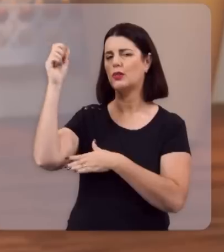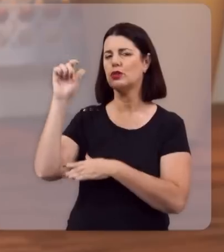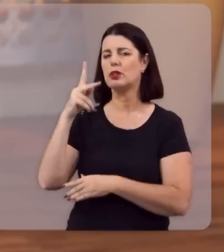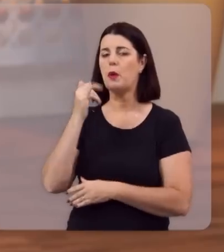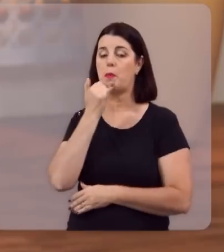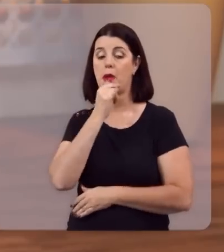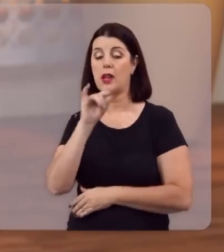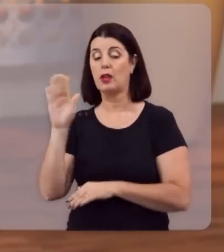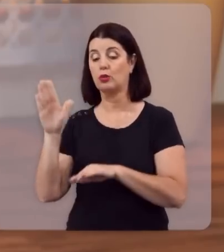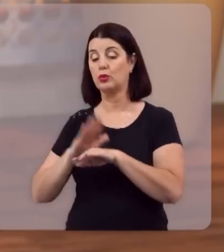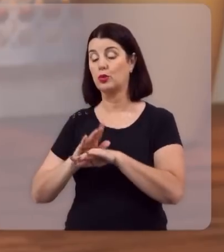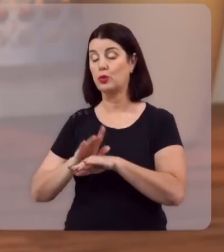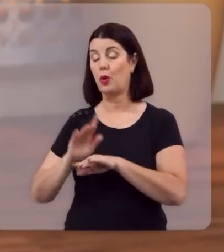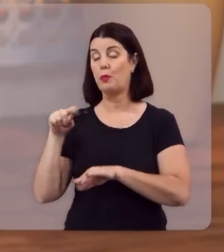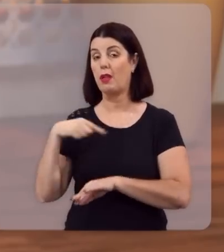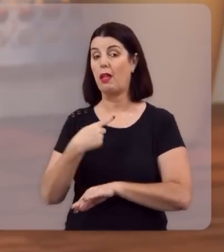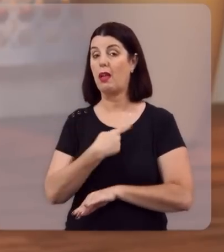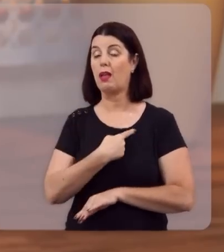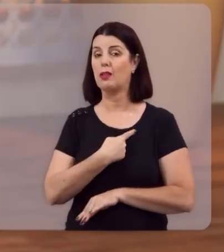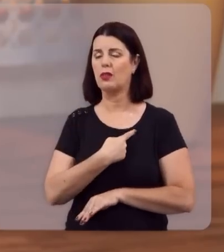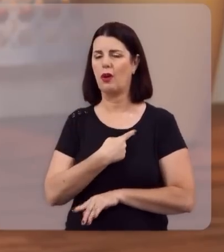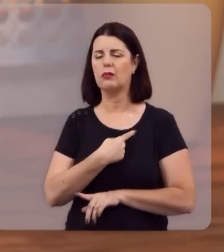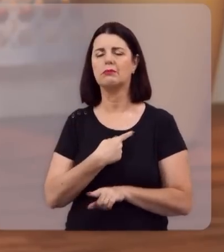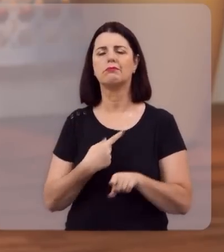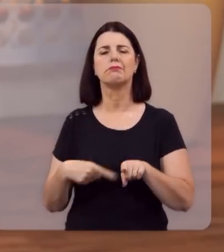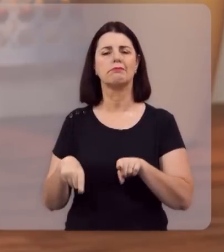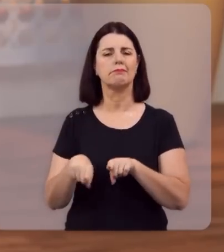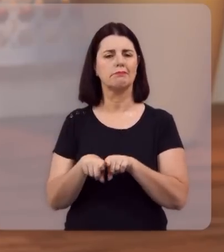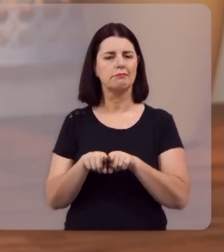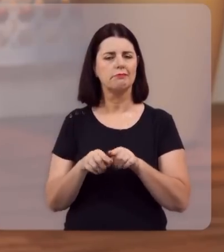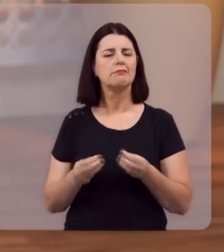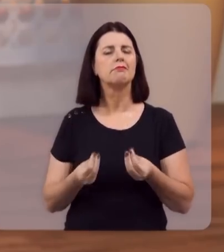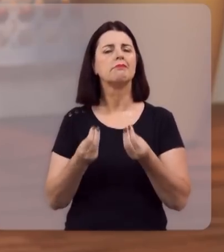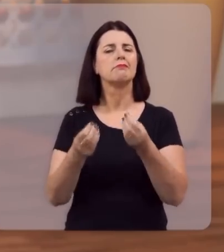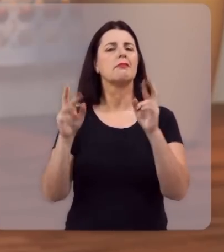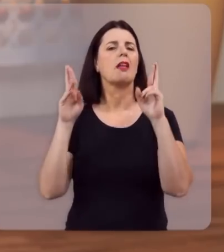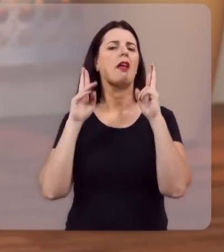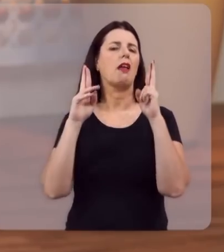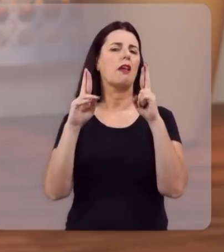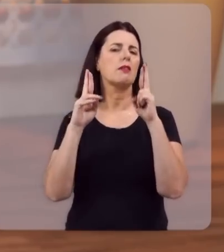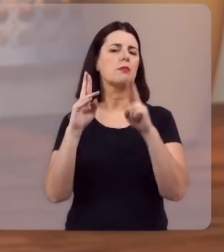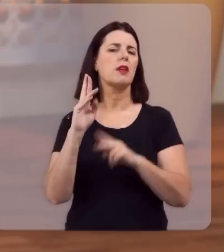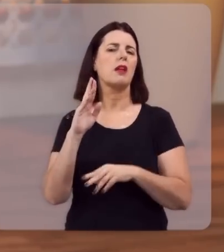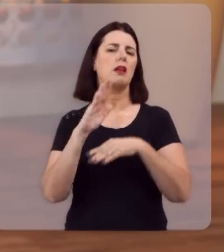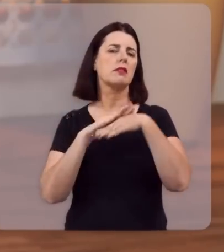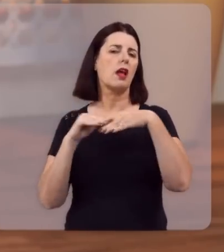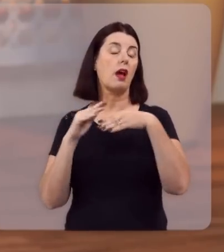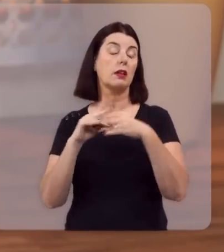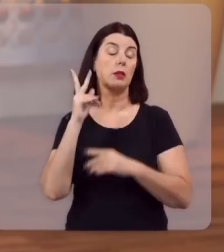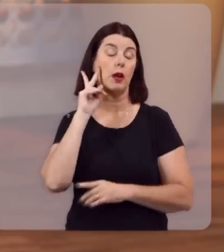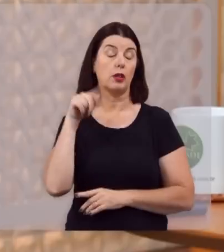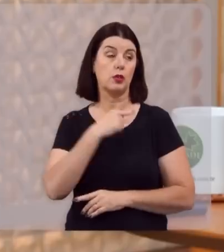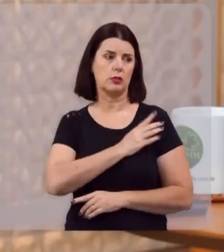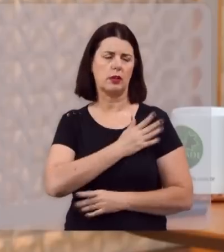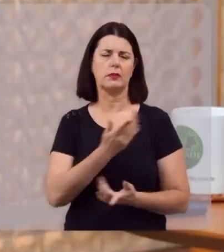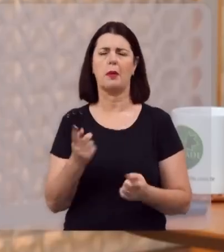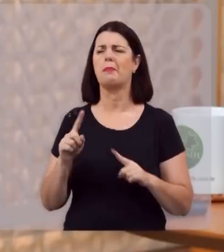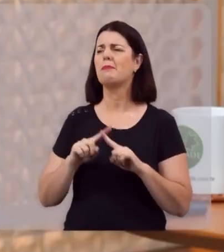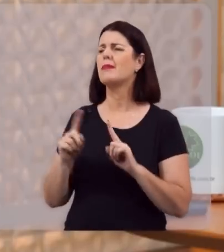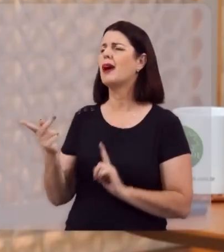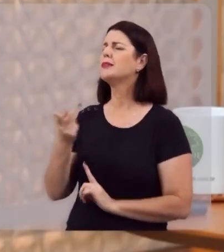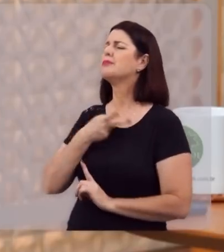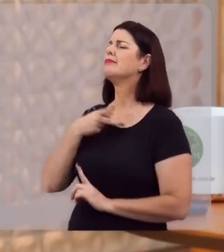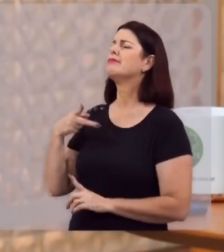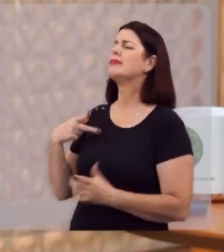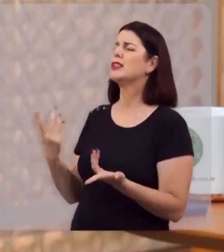do seu perdão sobre nós isso deve trazer sim grande esperança e alento ao nosso coração mas pastor